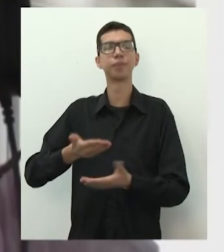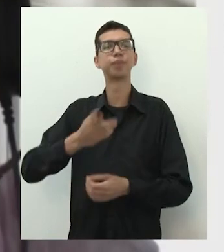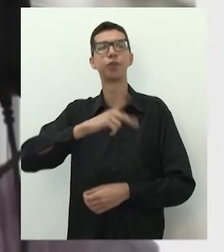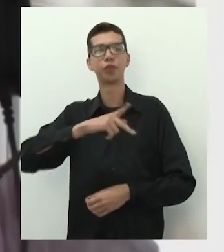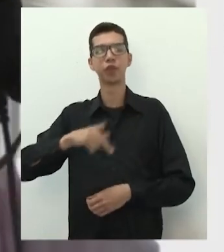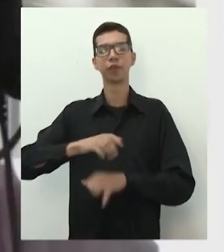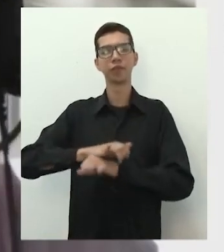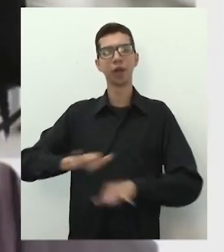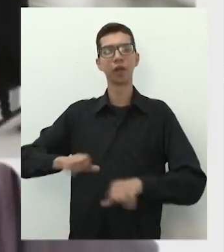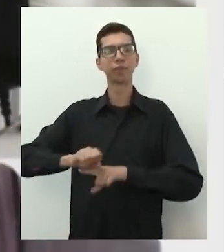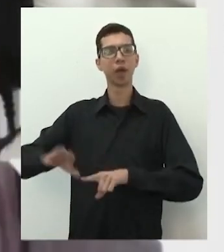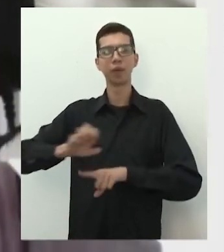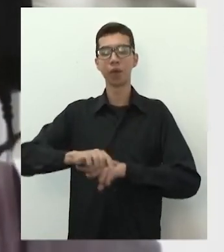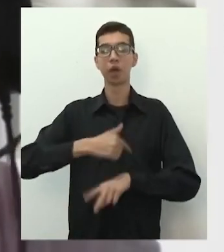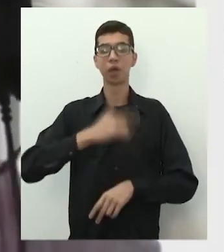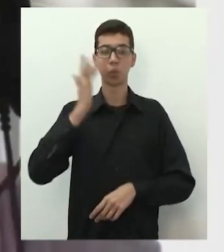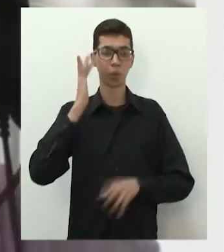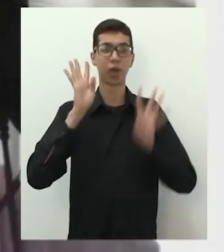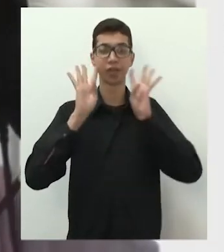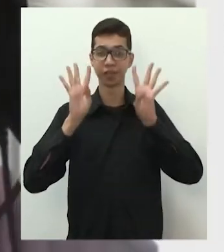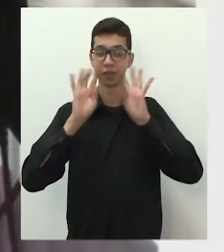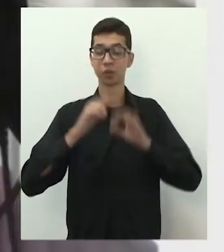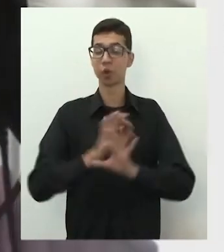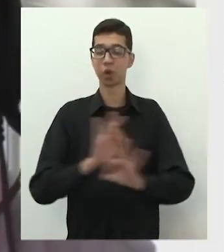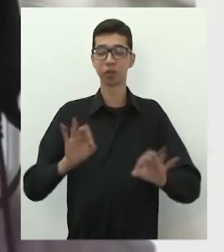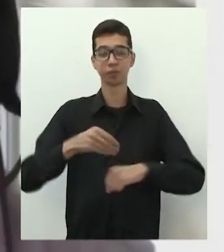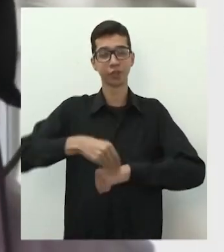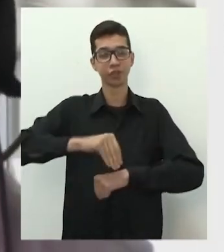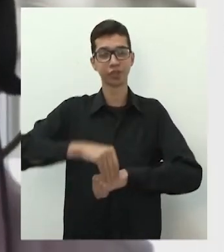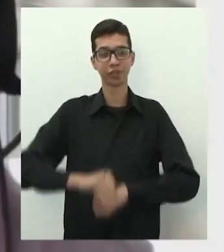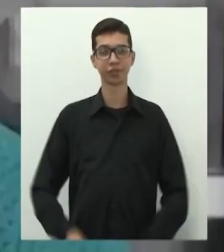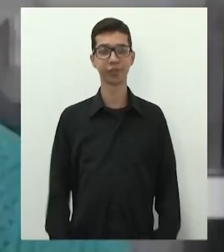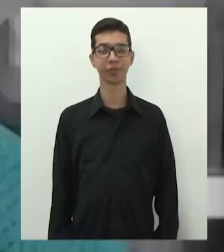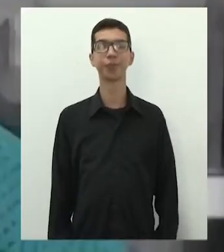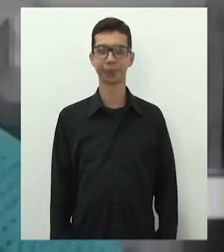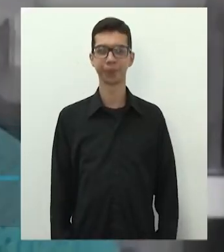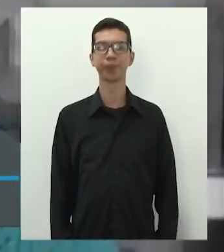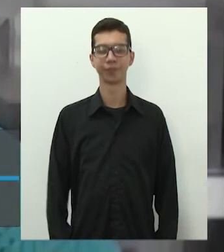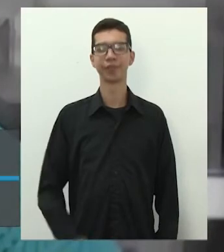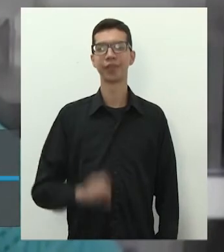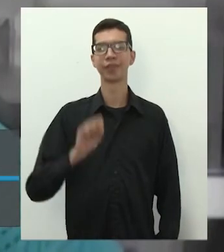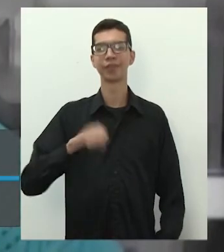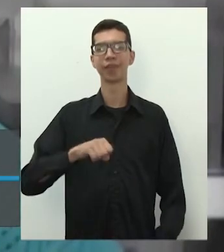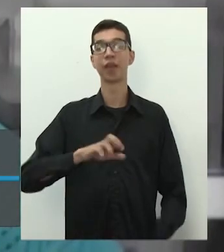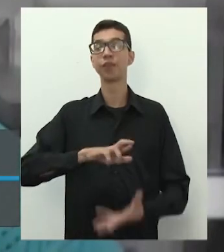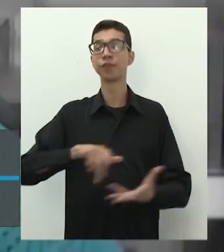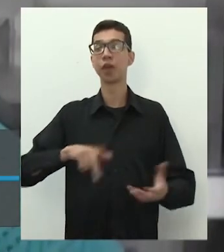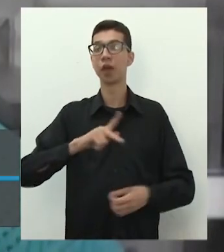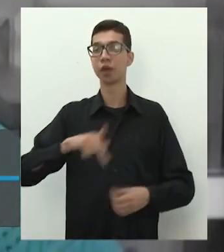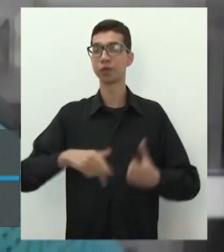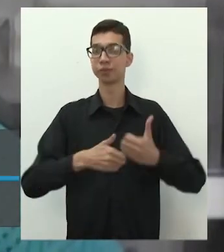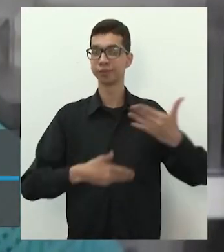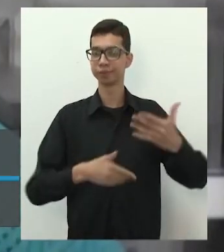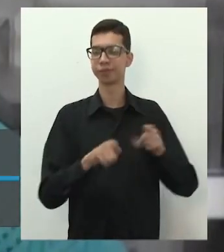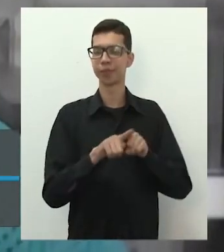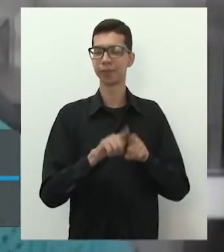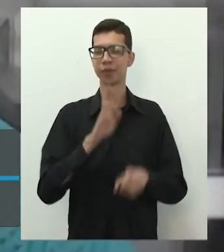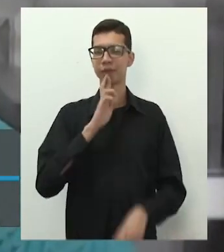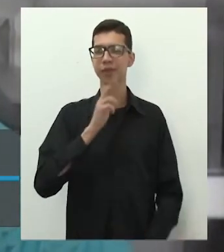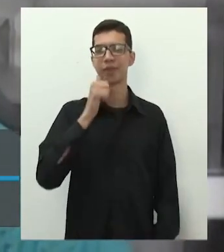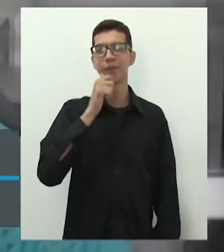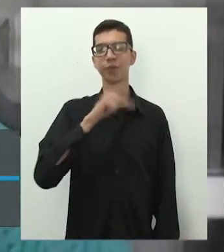assistido essa palestra, que nosso canal do Centro de Mídia é um pouco separado, né, então o canal de formação de professores e o canal de